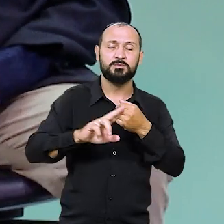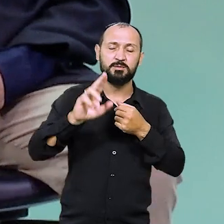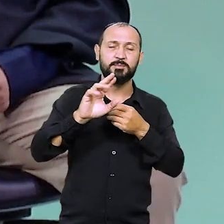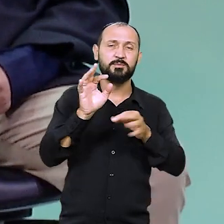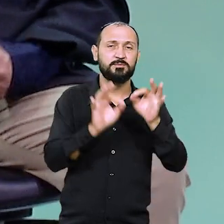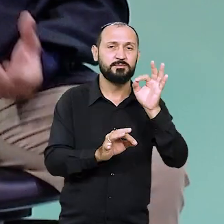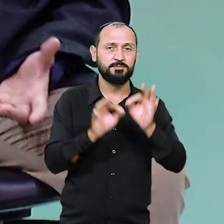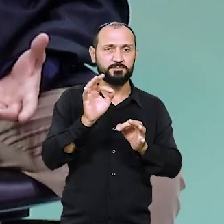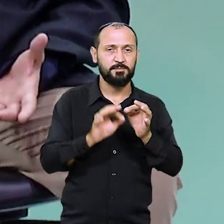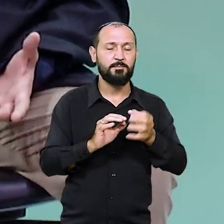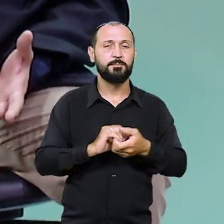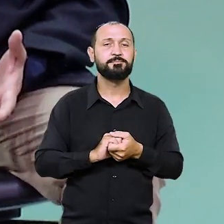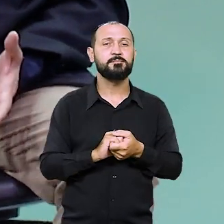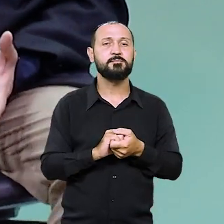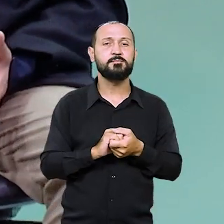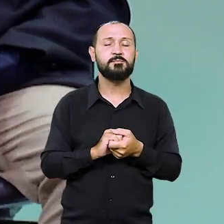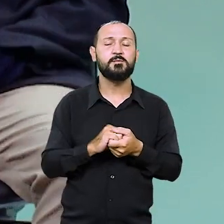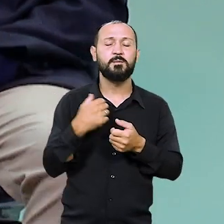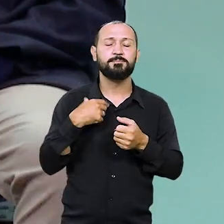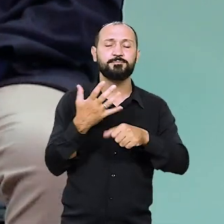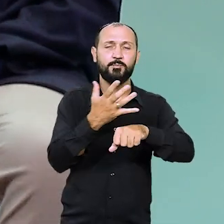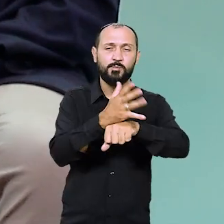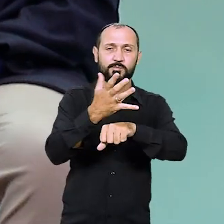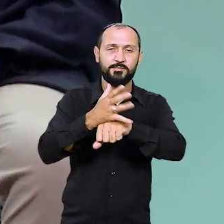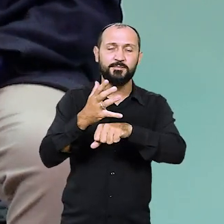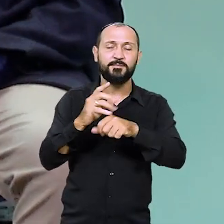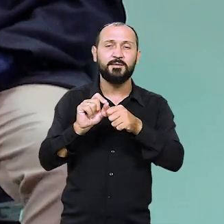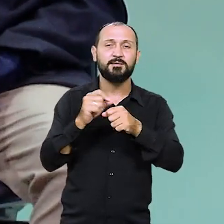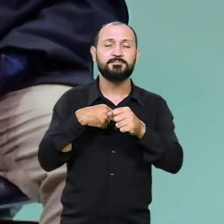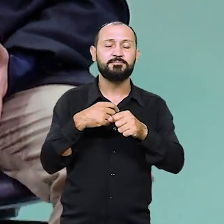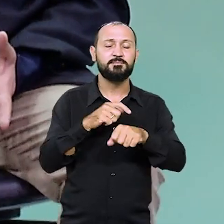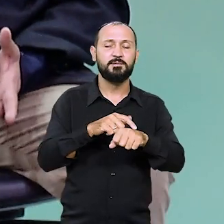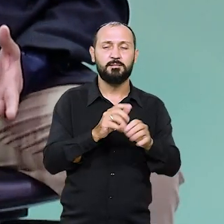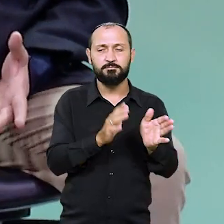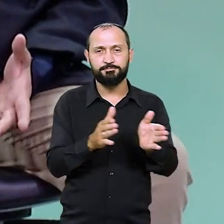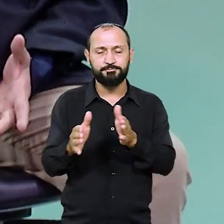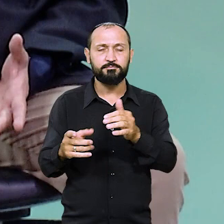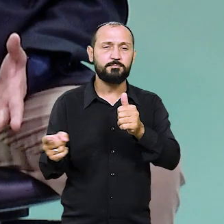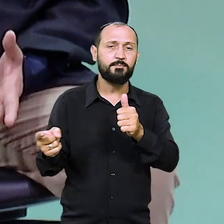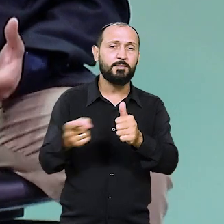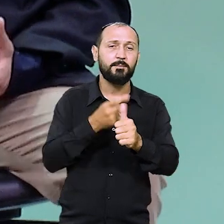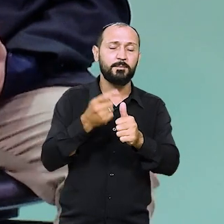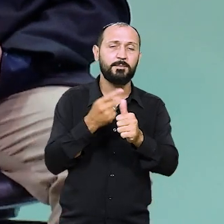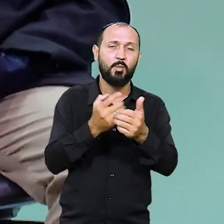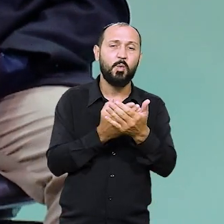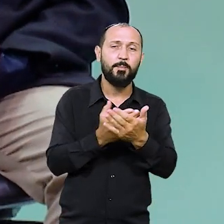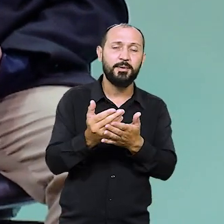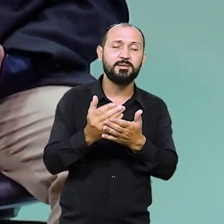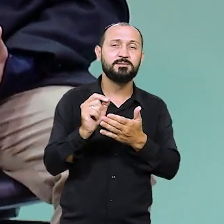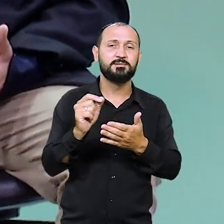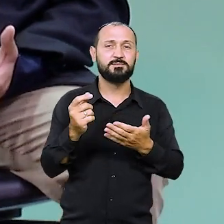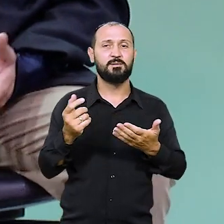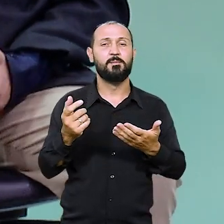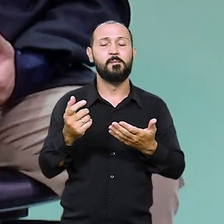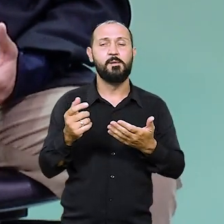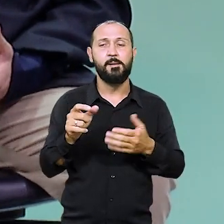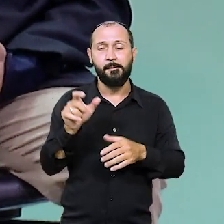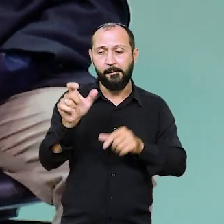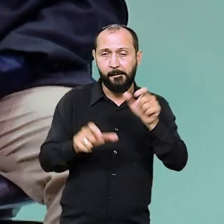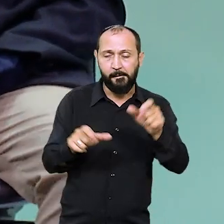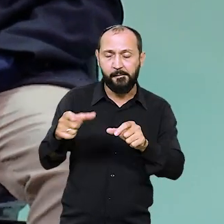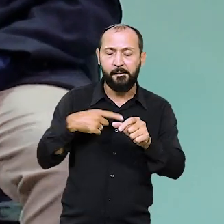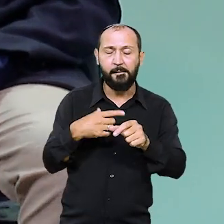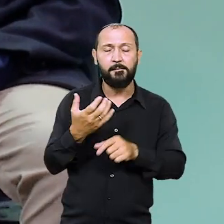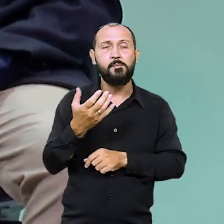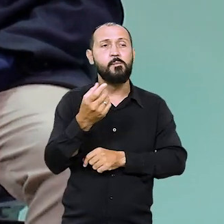a última medida aplicada pelos juízes já que o processo de execução ele tem